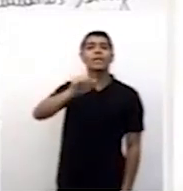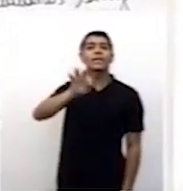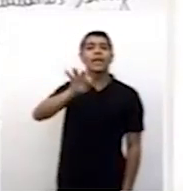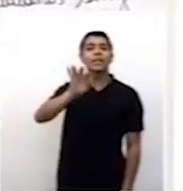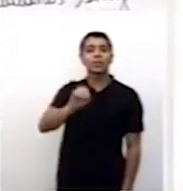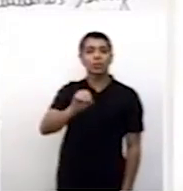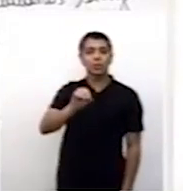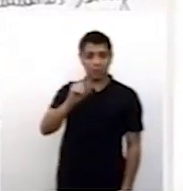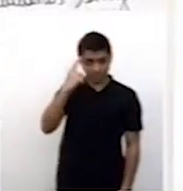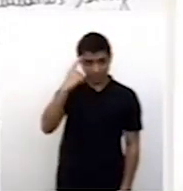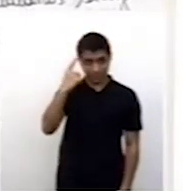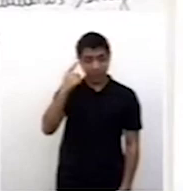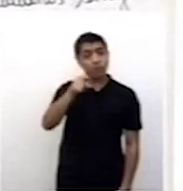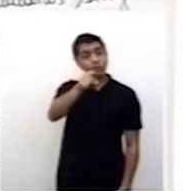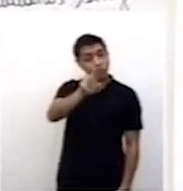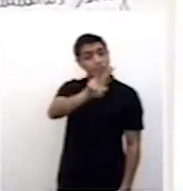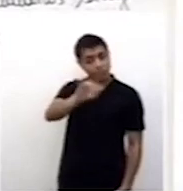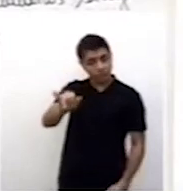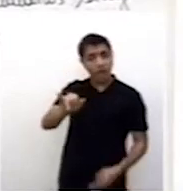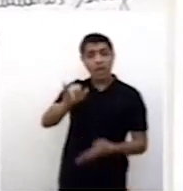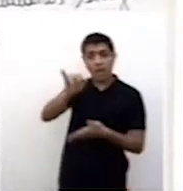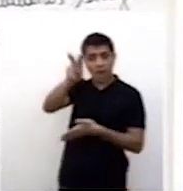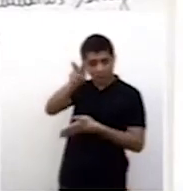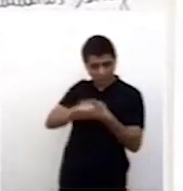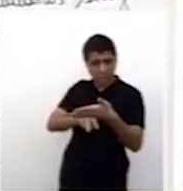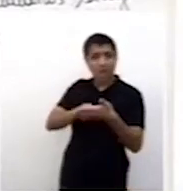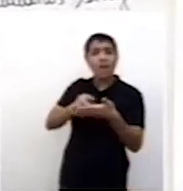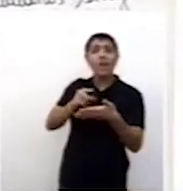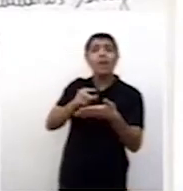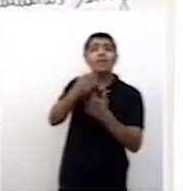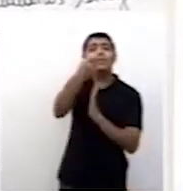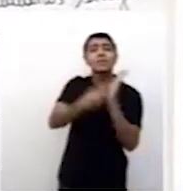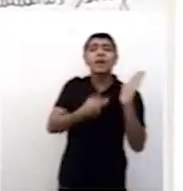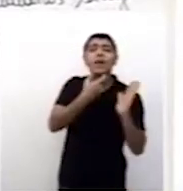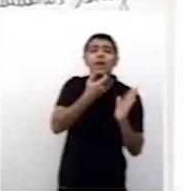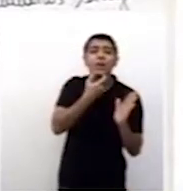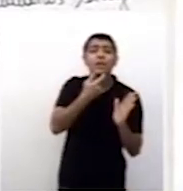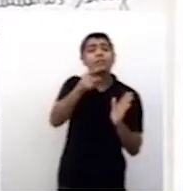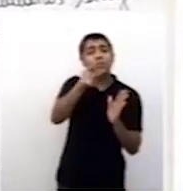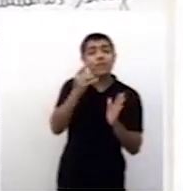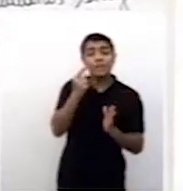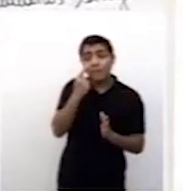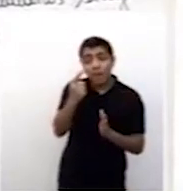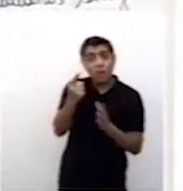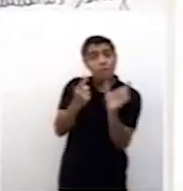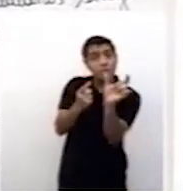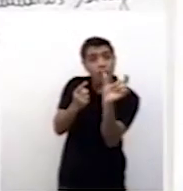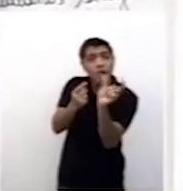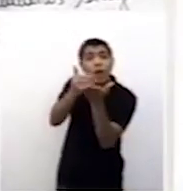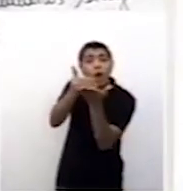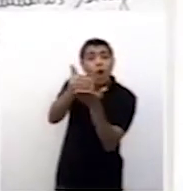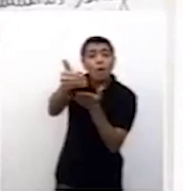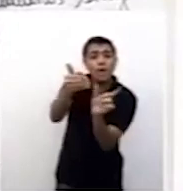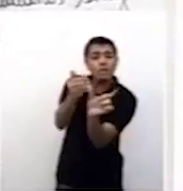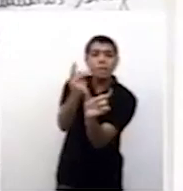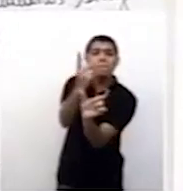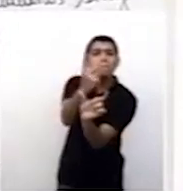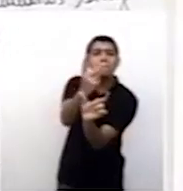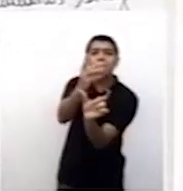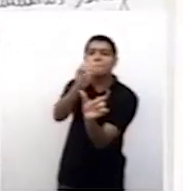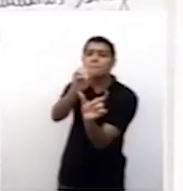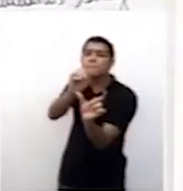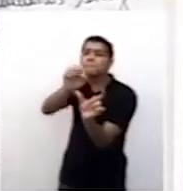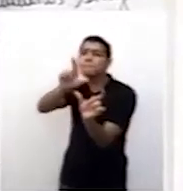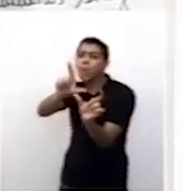que olhar o cognato e fazer uma associação da palavra. Ó, polu, e a